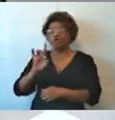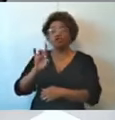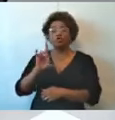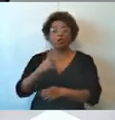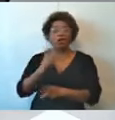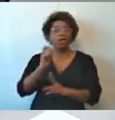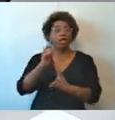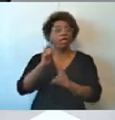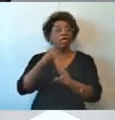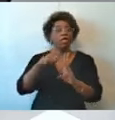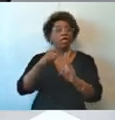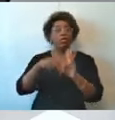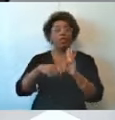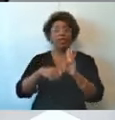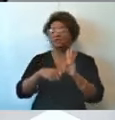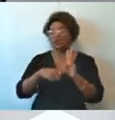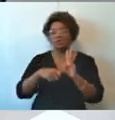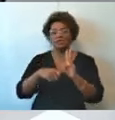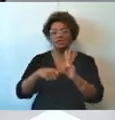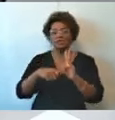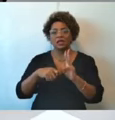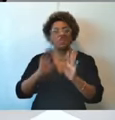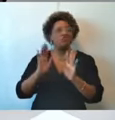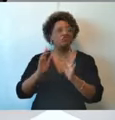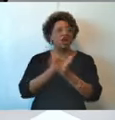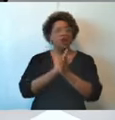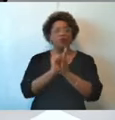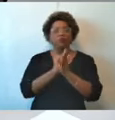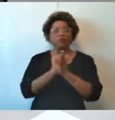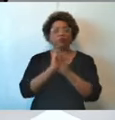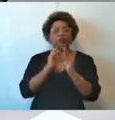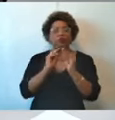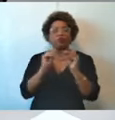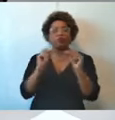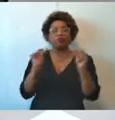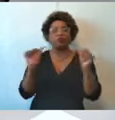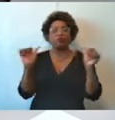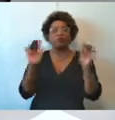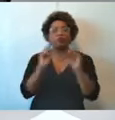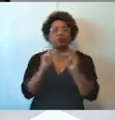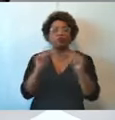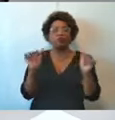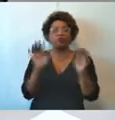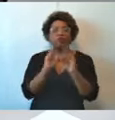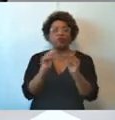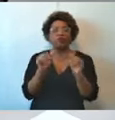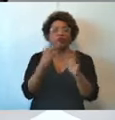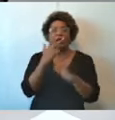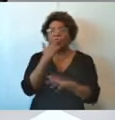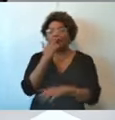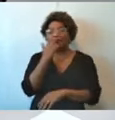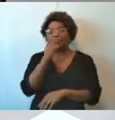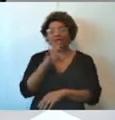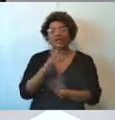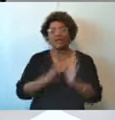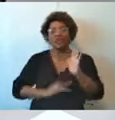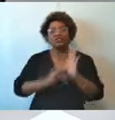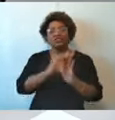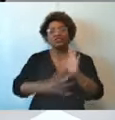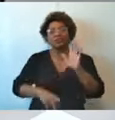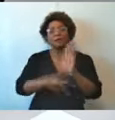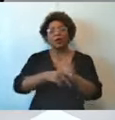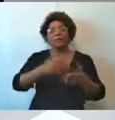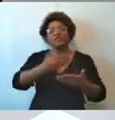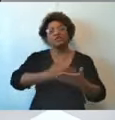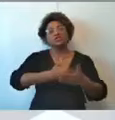ou seja, eu até brinquei num podcast que eu fui e falei, parece que está pintando a cidade com tinta de parede. É o tempo de duração médio, realmente. Deixa eu só contribuir com